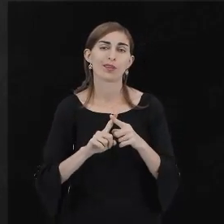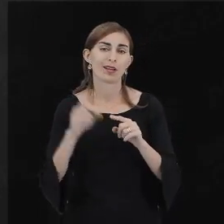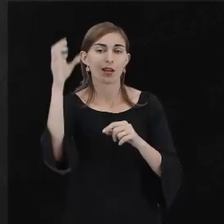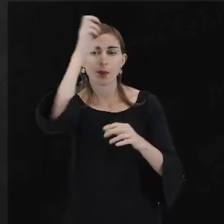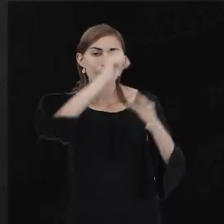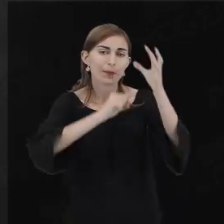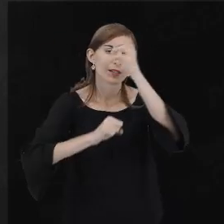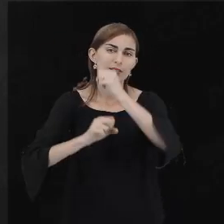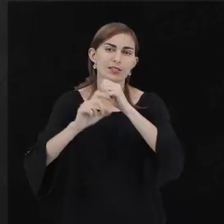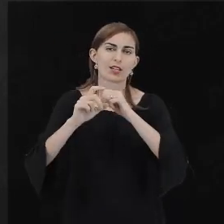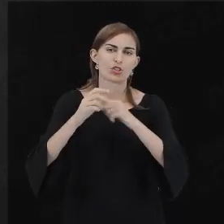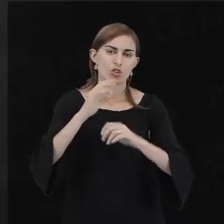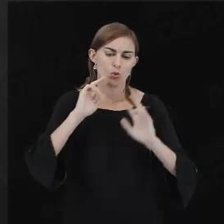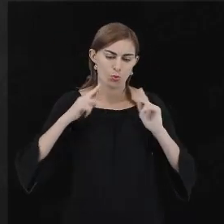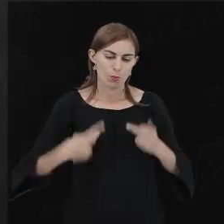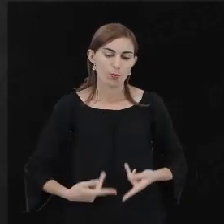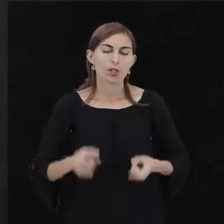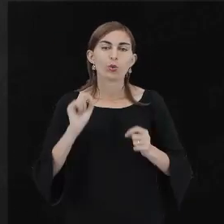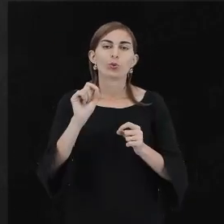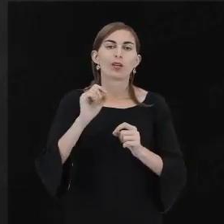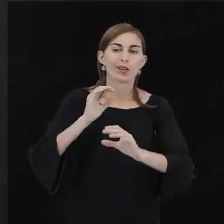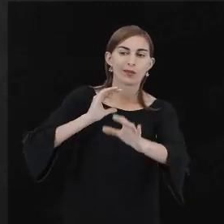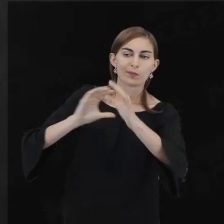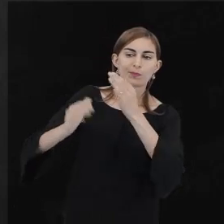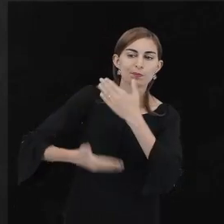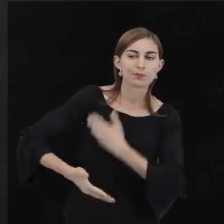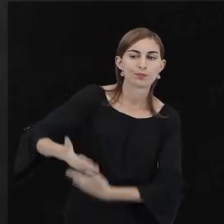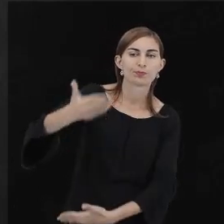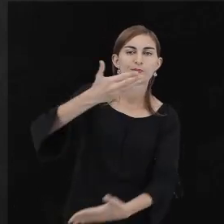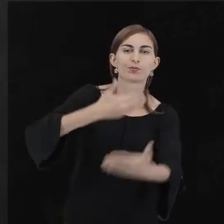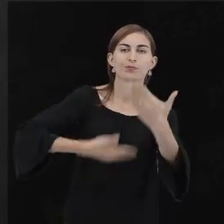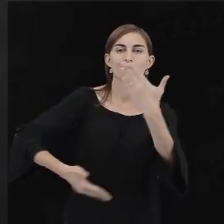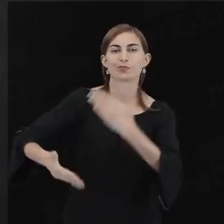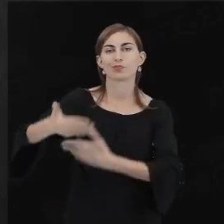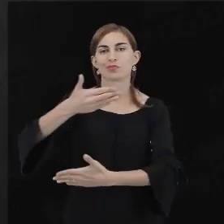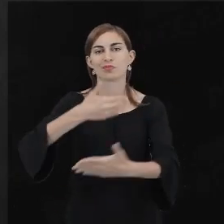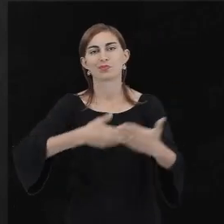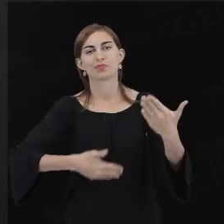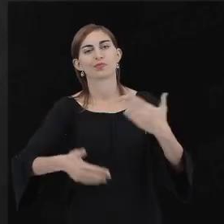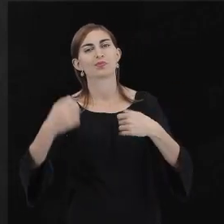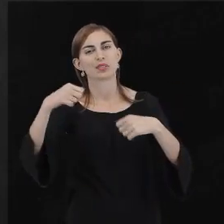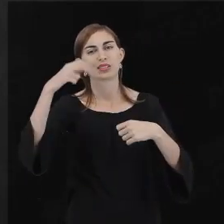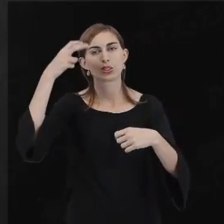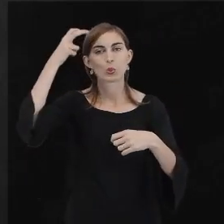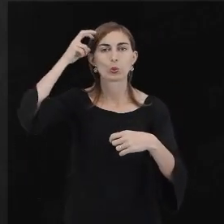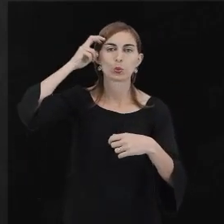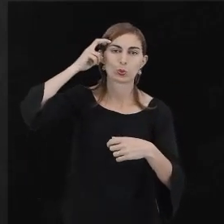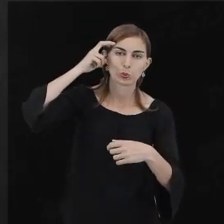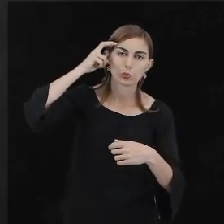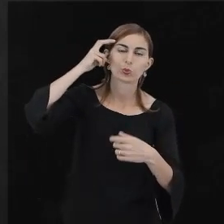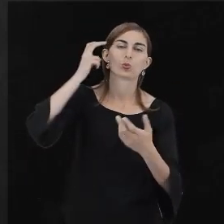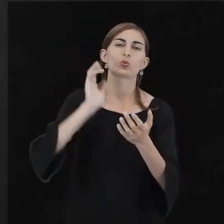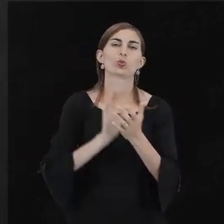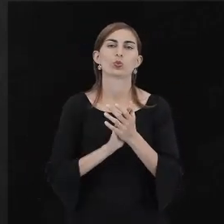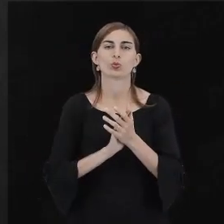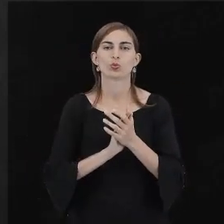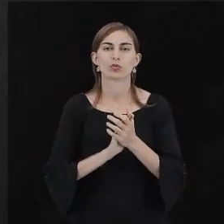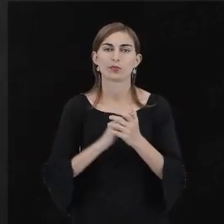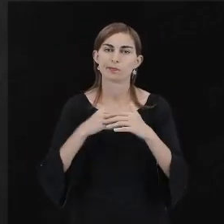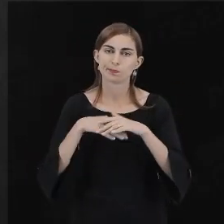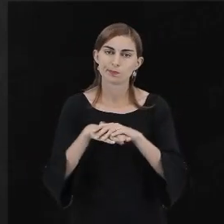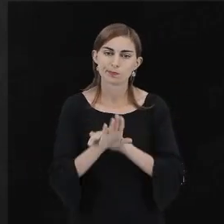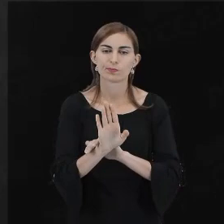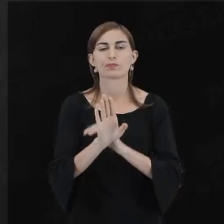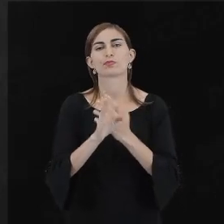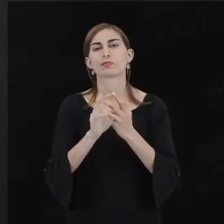em relações, e essas relações elas são eivadas pela cultura, pelas